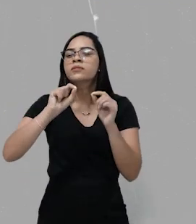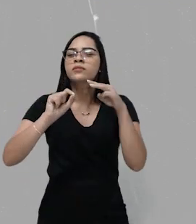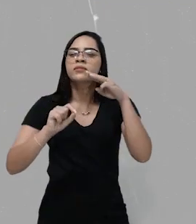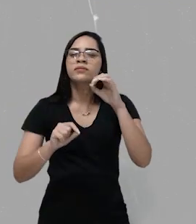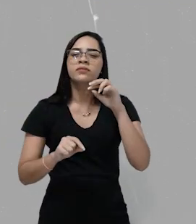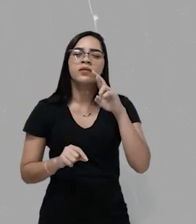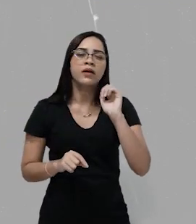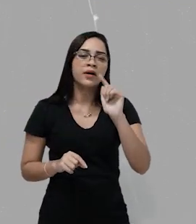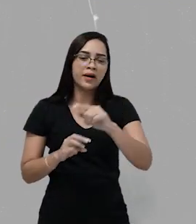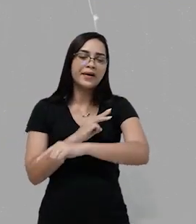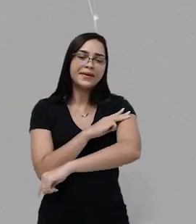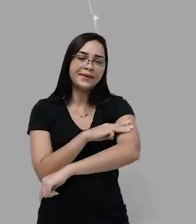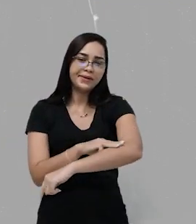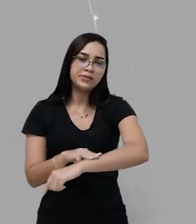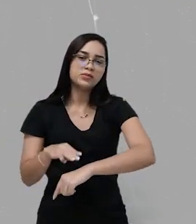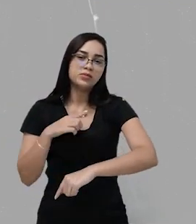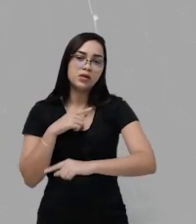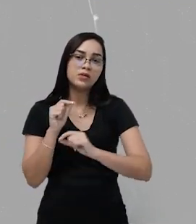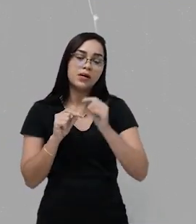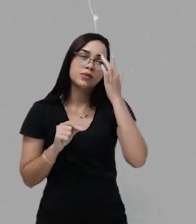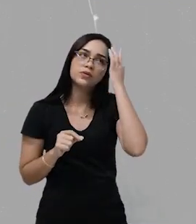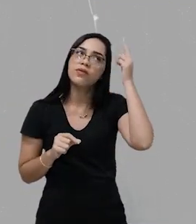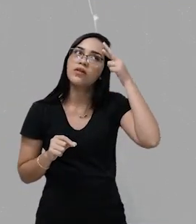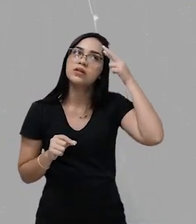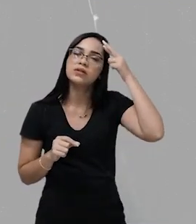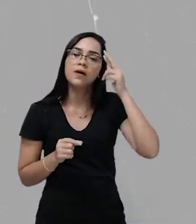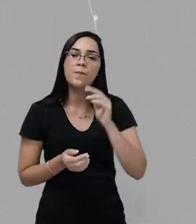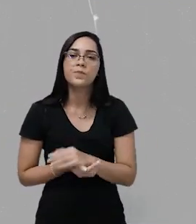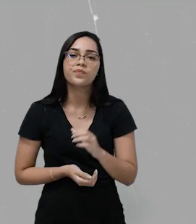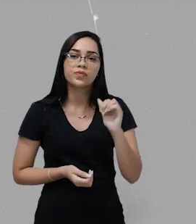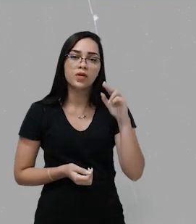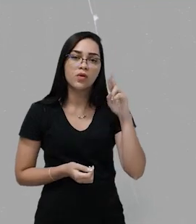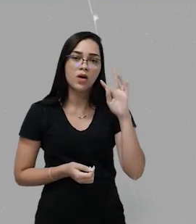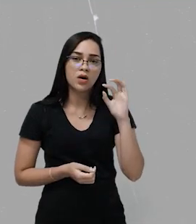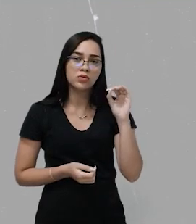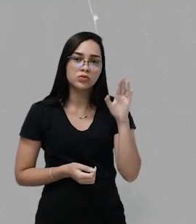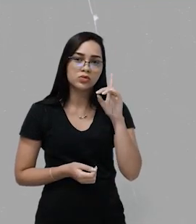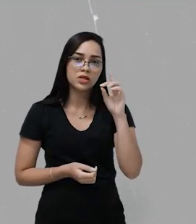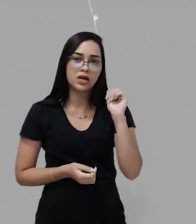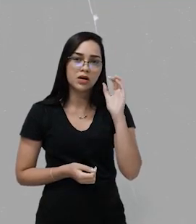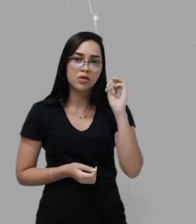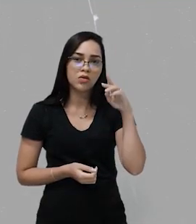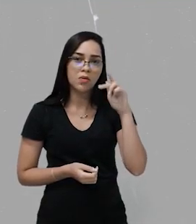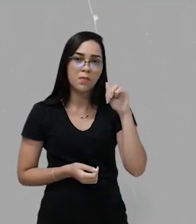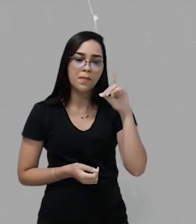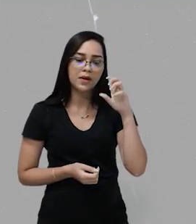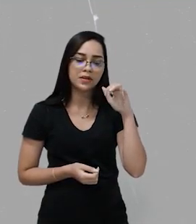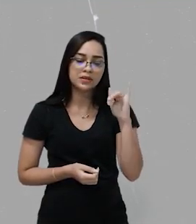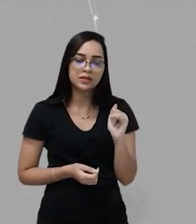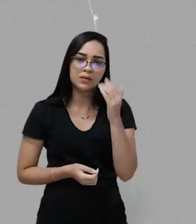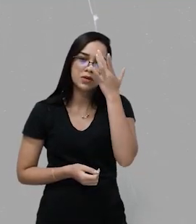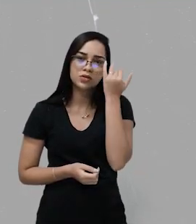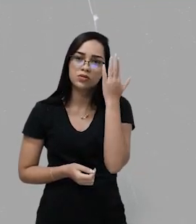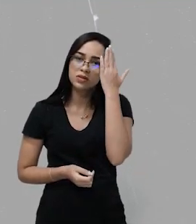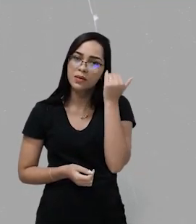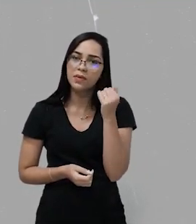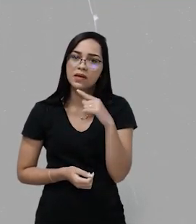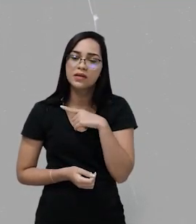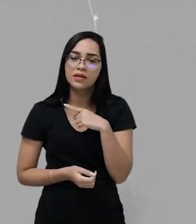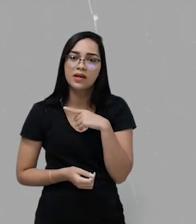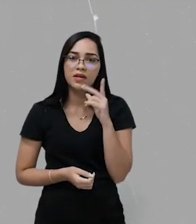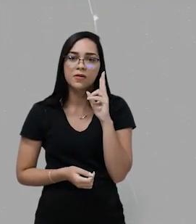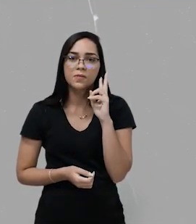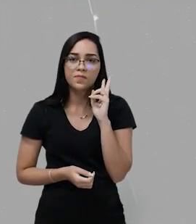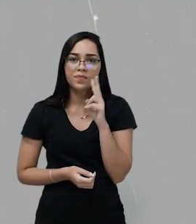moral, tem função de levar a pessoa à reflexão. O Alto da Compadecida, eu acho que muito difícil uma pessoa não ter